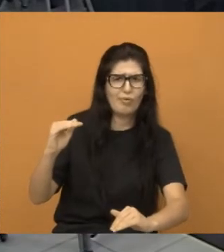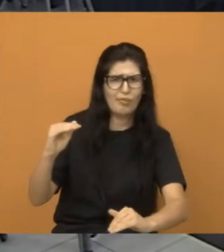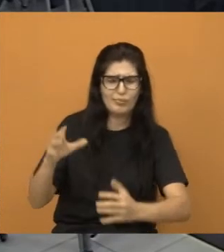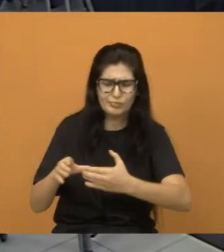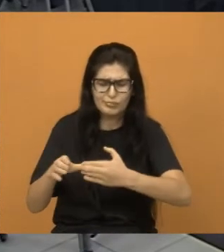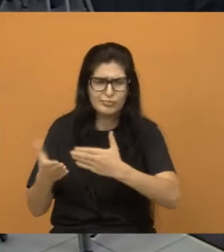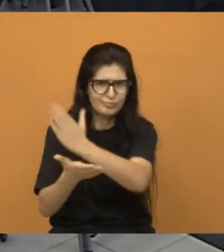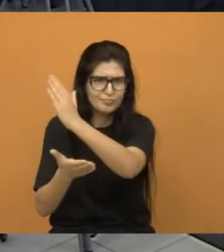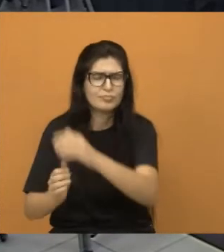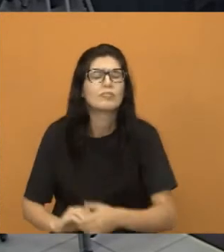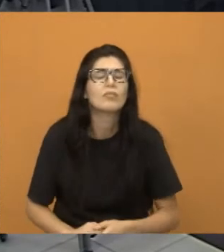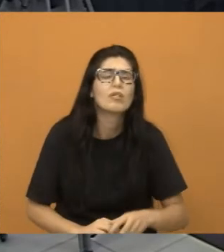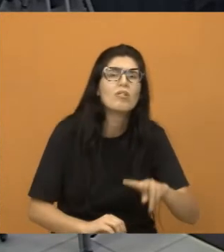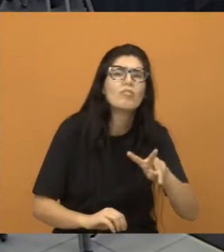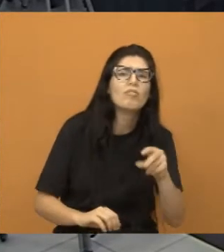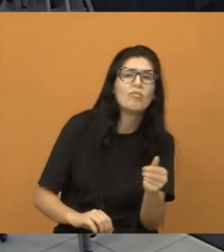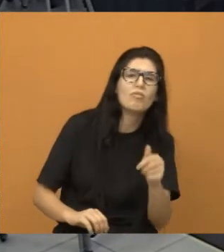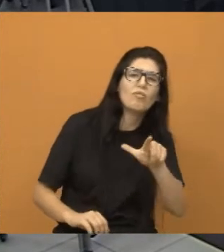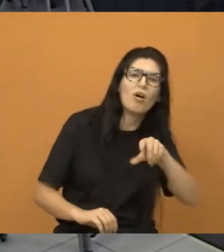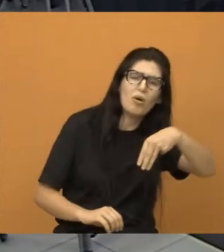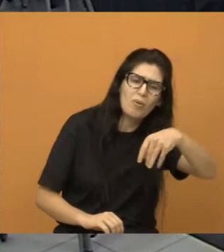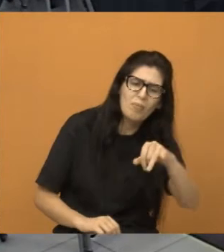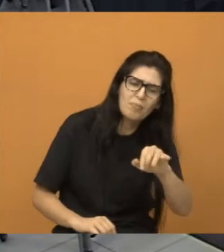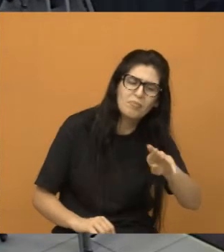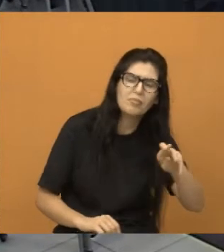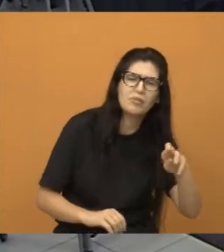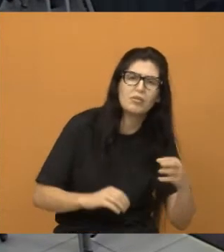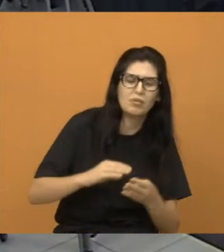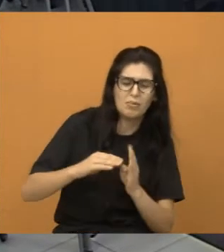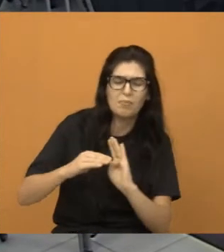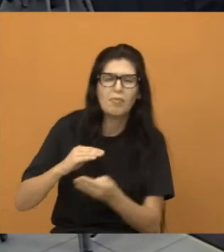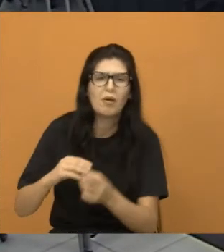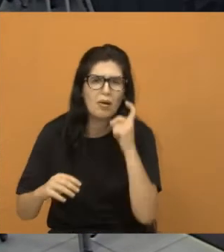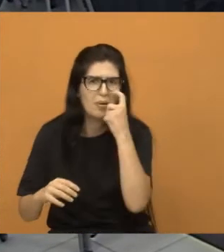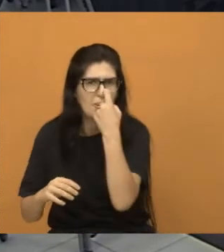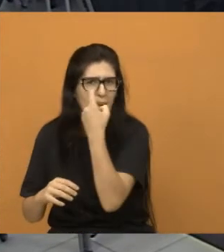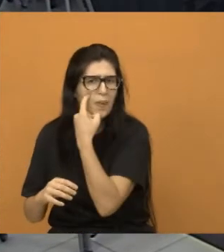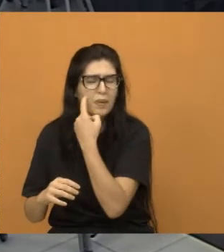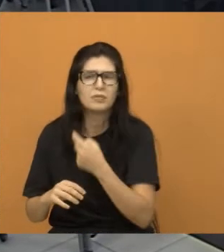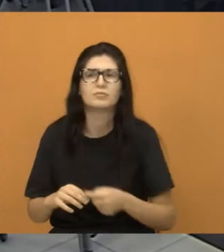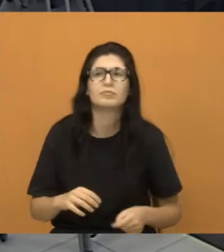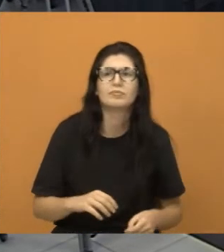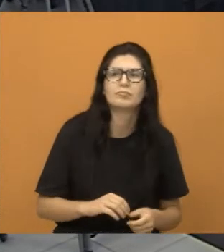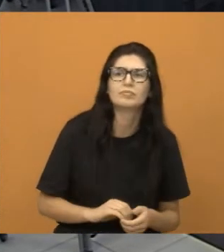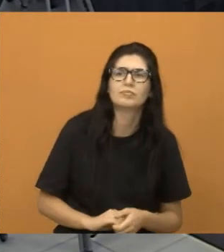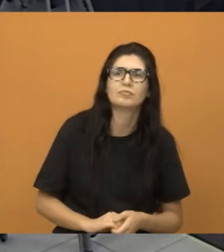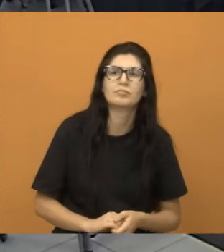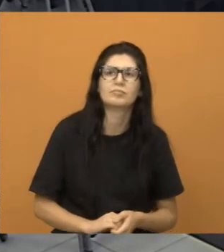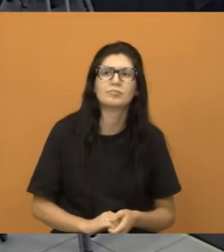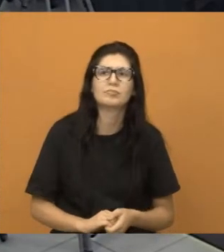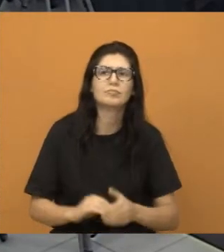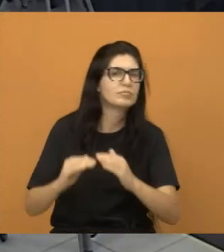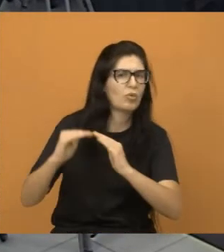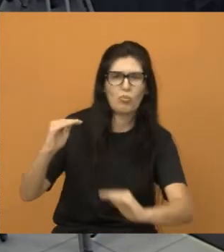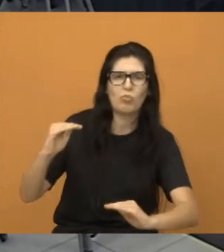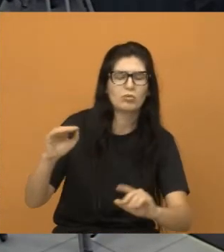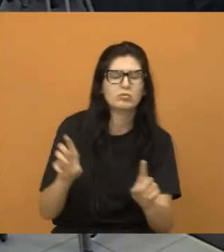Como vota o vereador Valmir do Parque Meia Lua? Meu voto é o contrário.